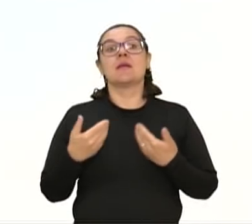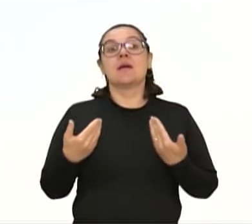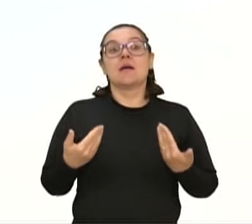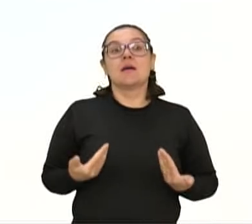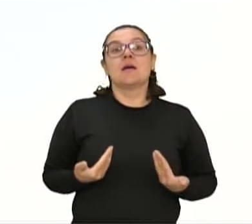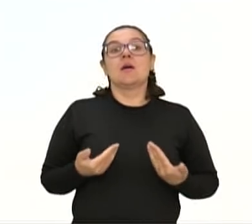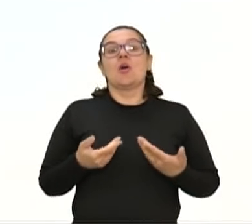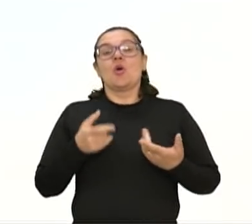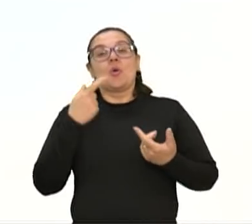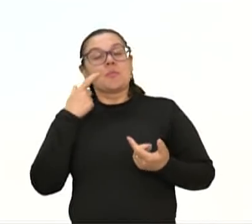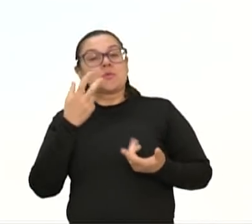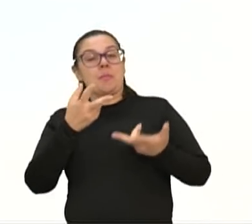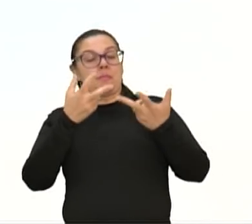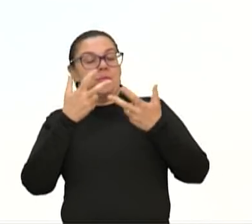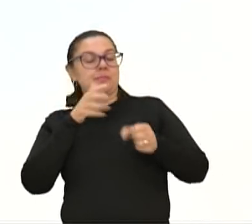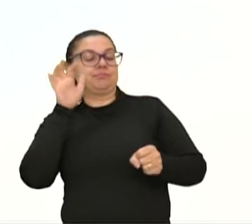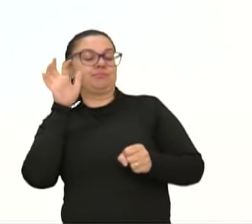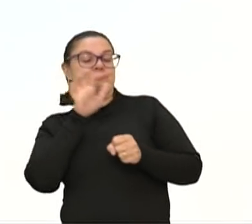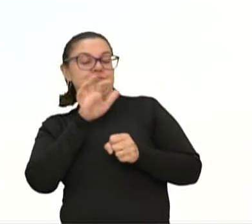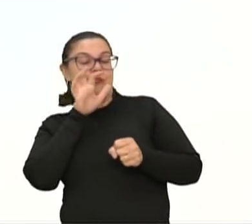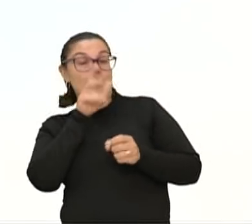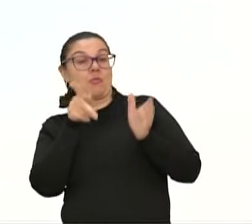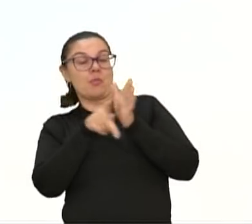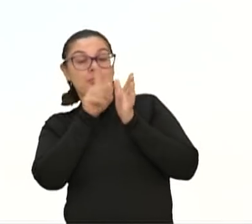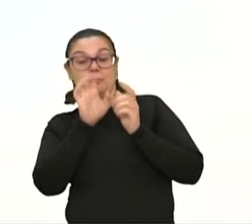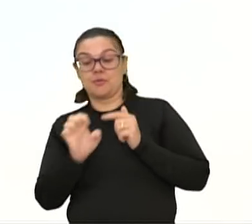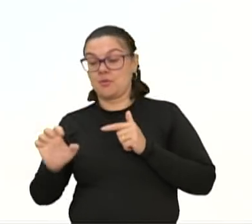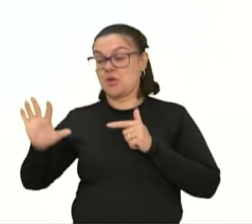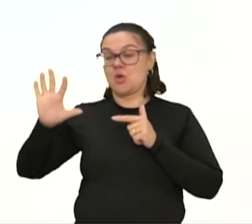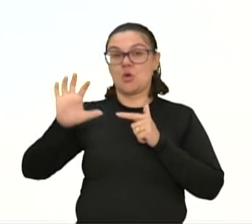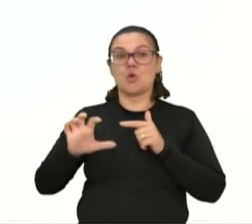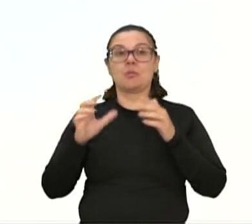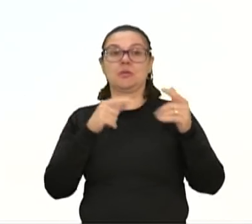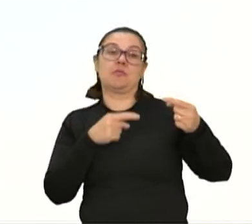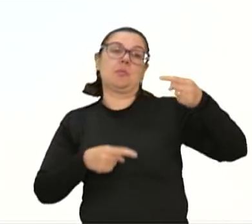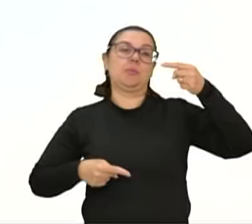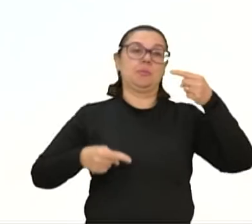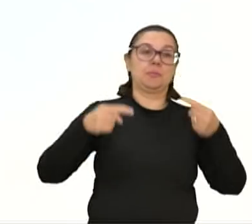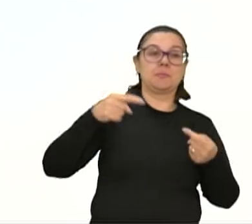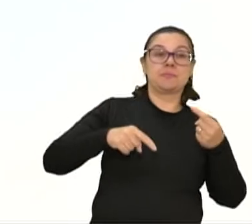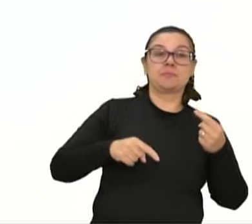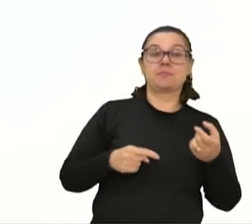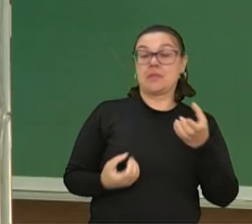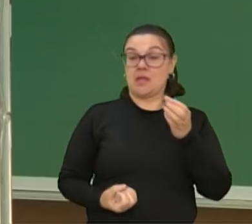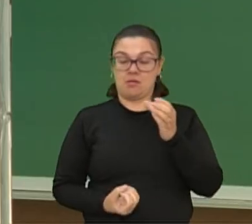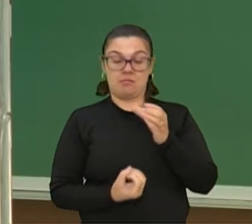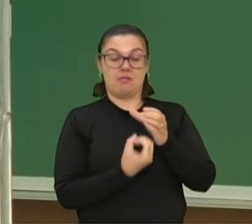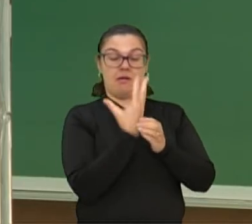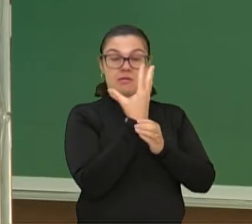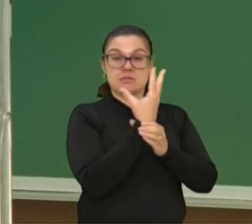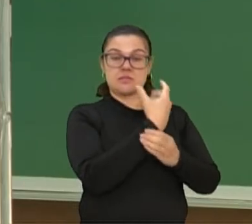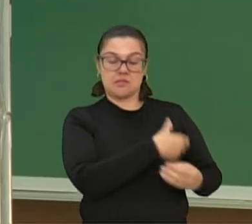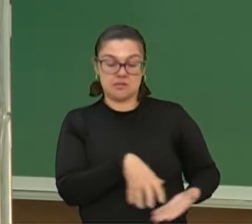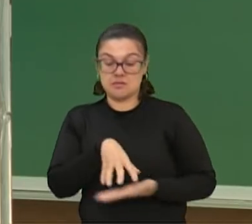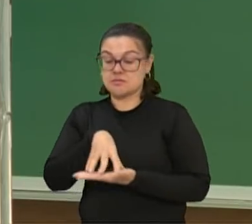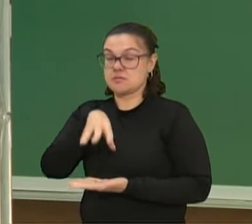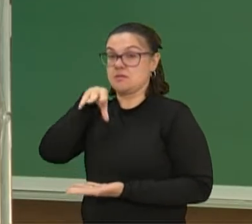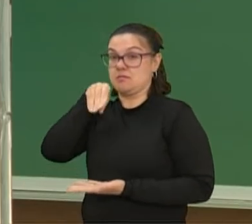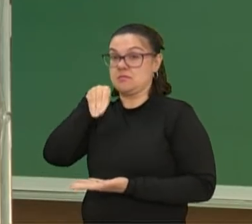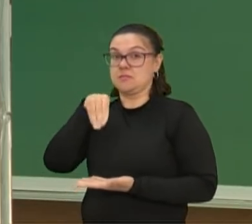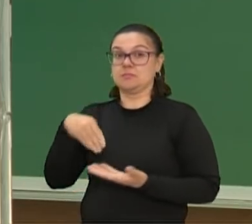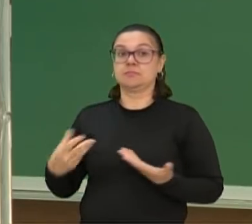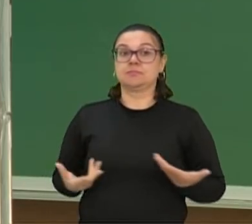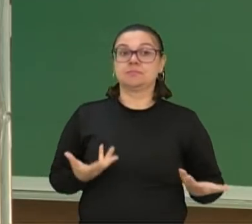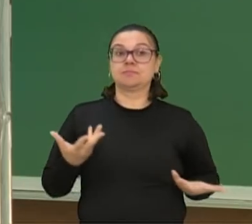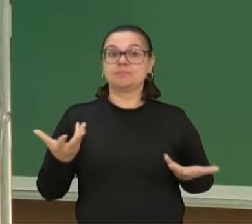E aí o Avicena teve muita influência na Europa e ficou toda uma discussão sobre a existência e a